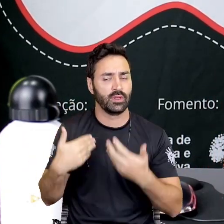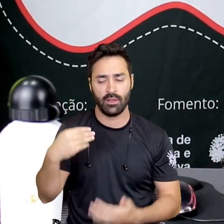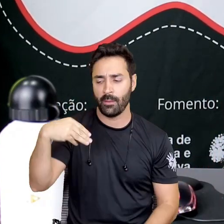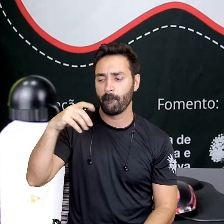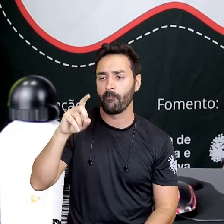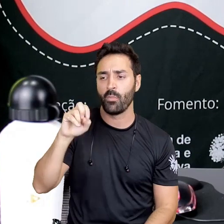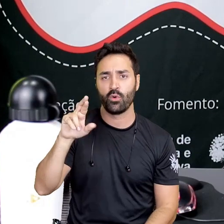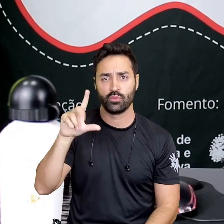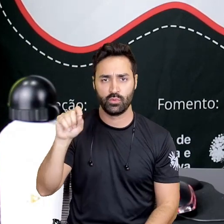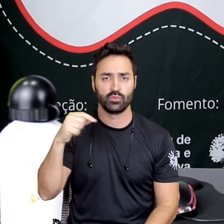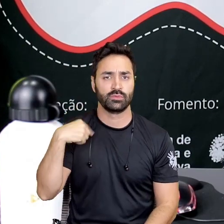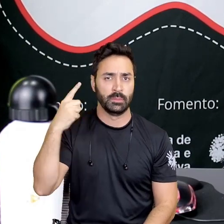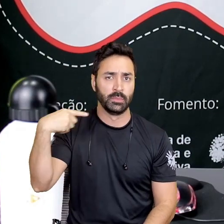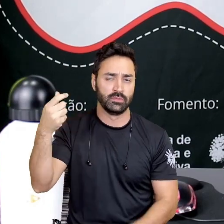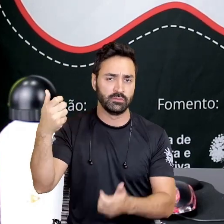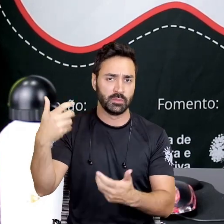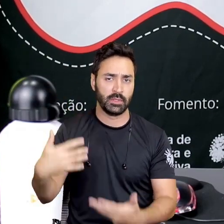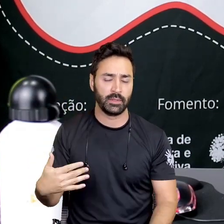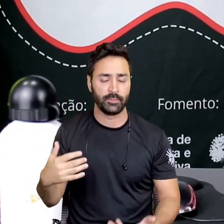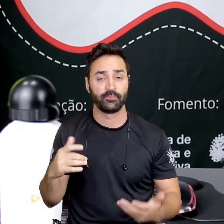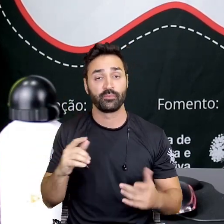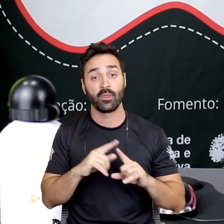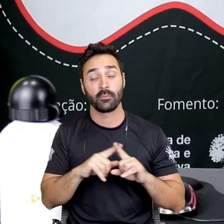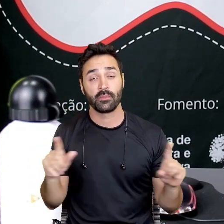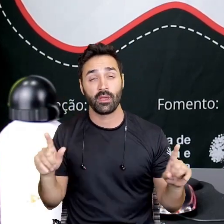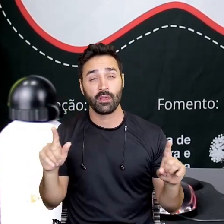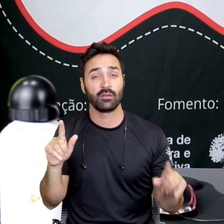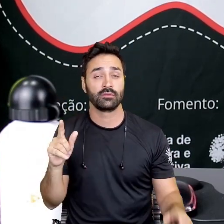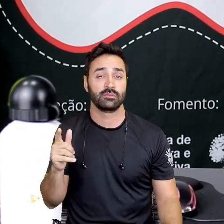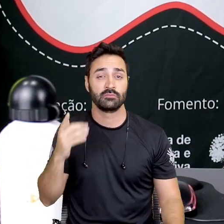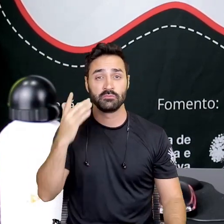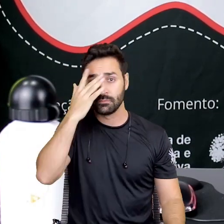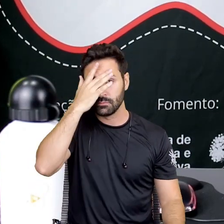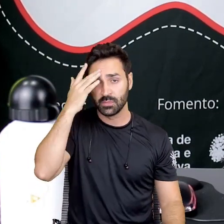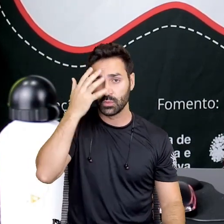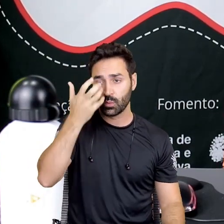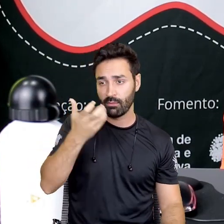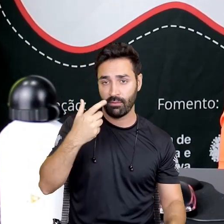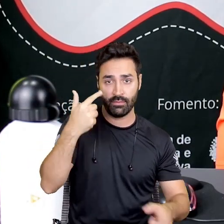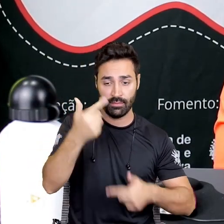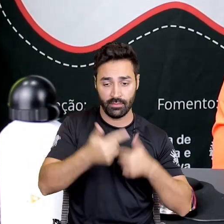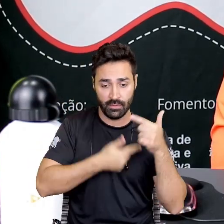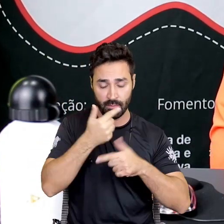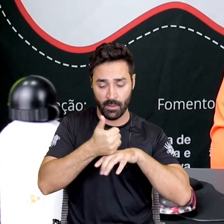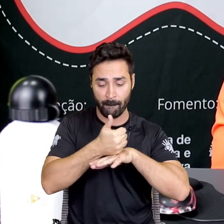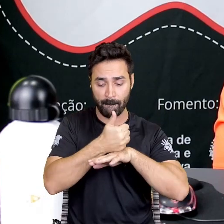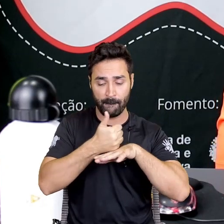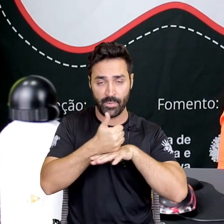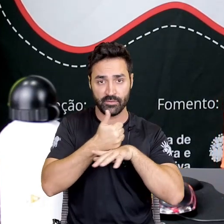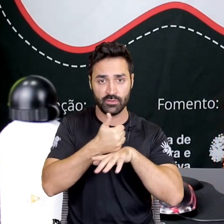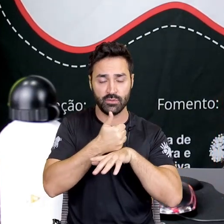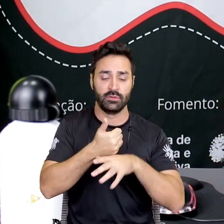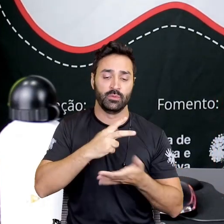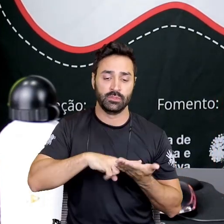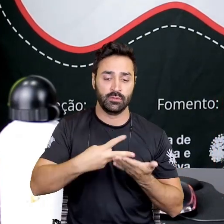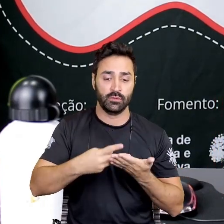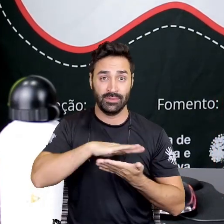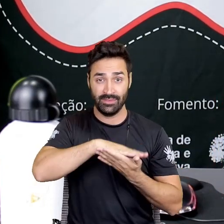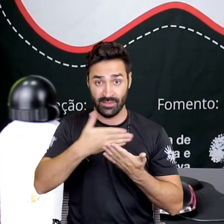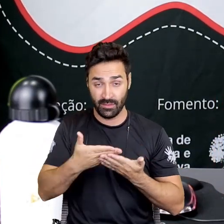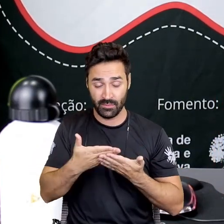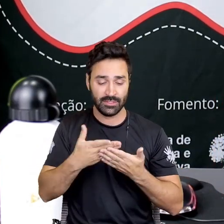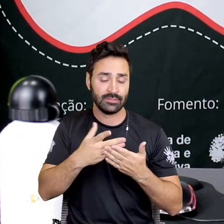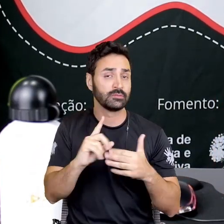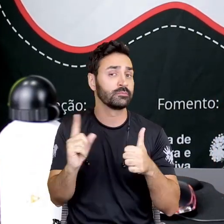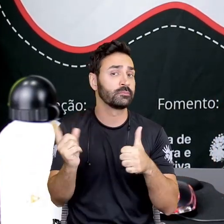em tese, em resumo, hoje para que a pessoa possa atuar profissionalmente como tradutor e intérprete, ela tem que ter,